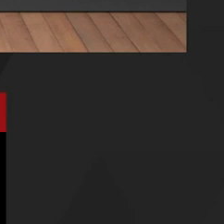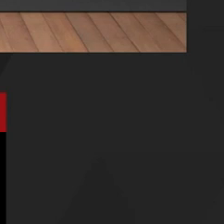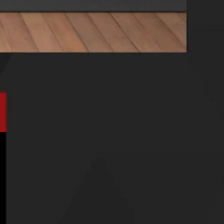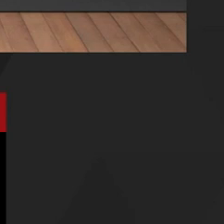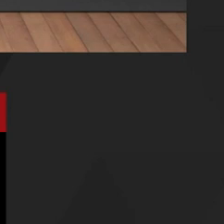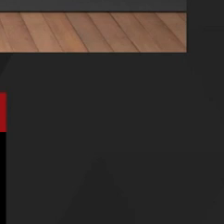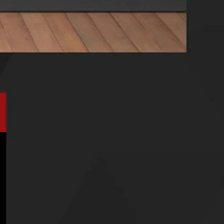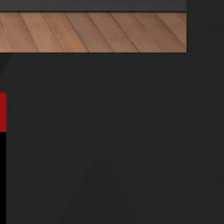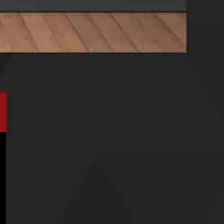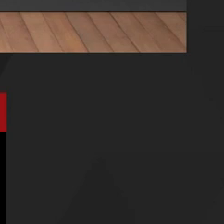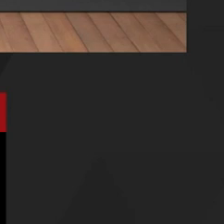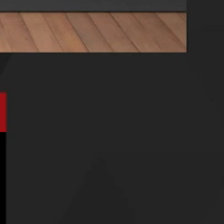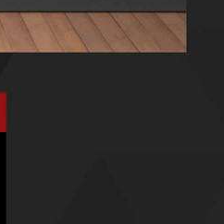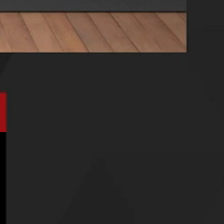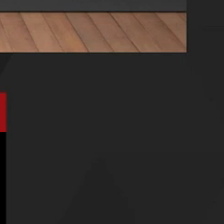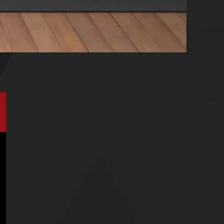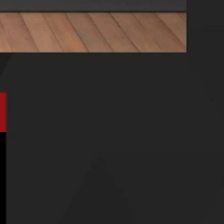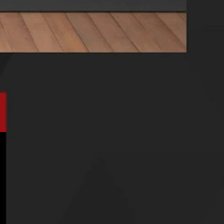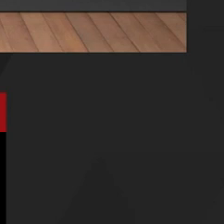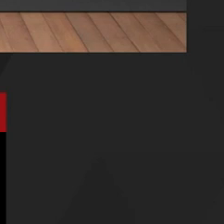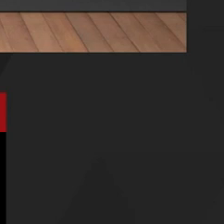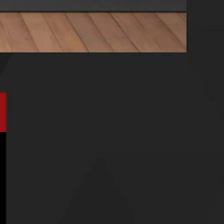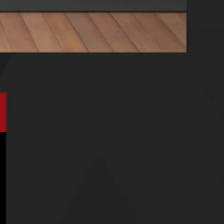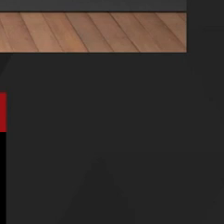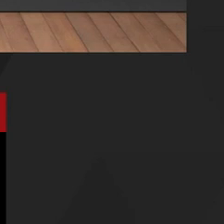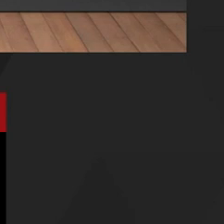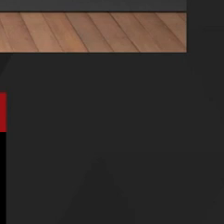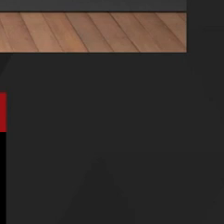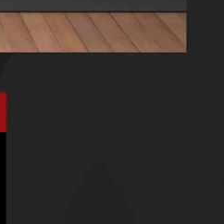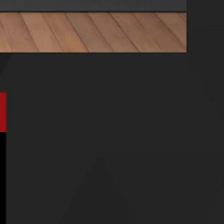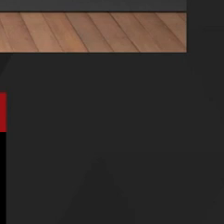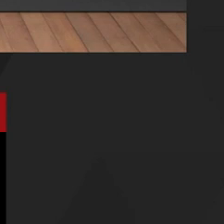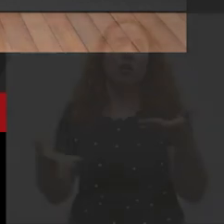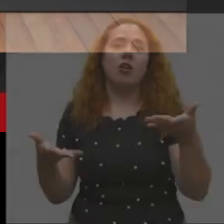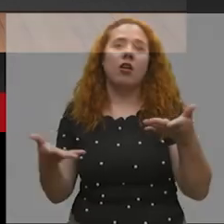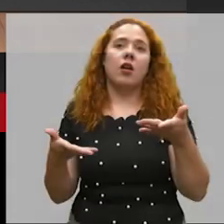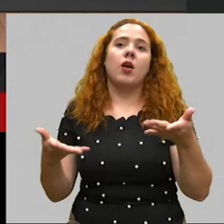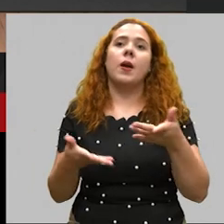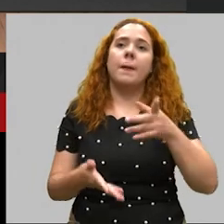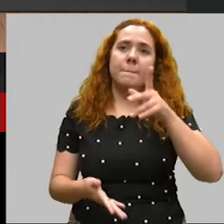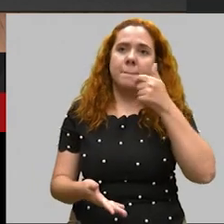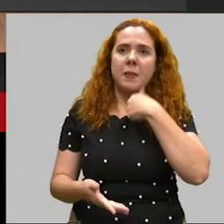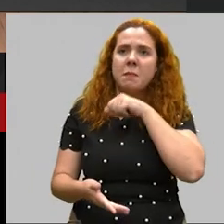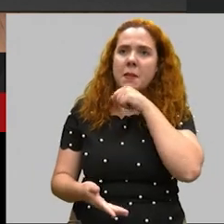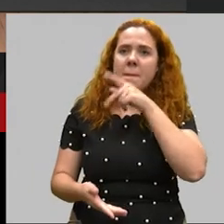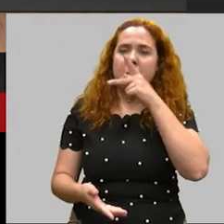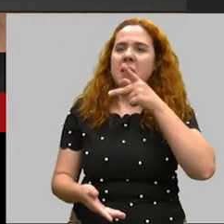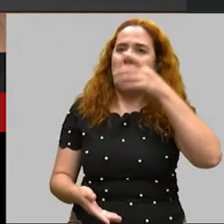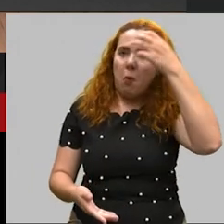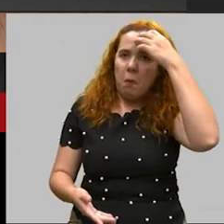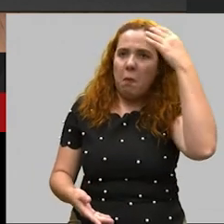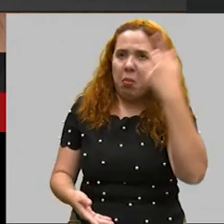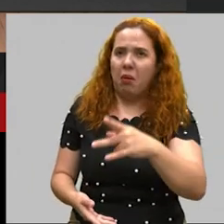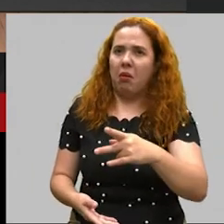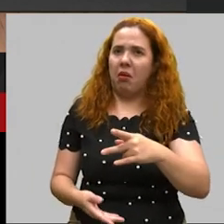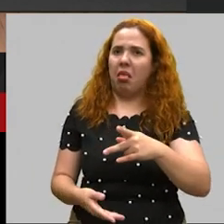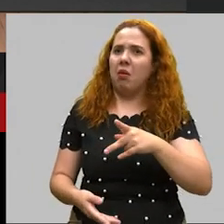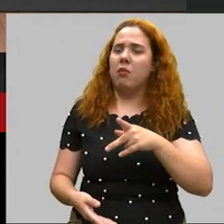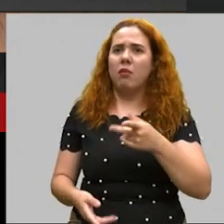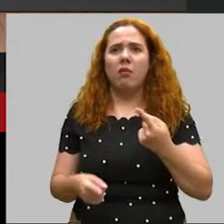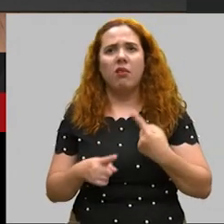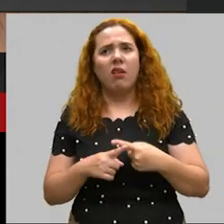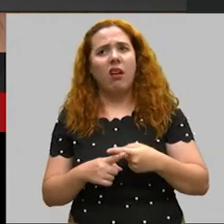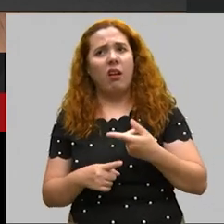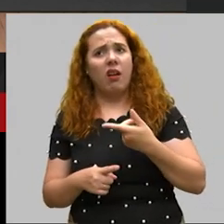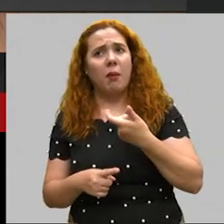mãe agora vai ter que pagar pelo pecado que cometeu de ter sido mãe e não vai poder estudar olha que